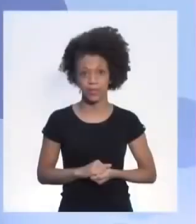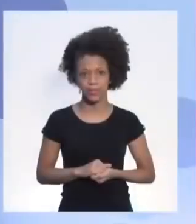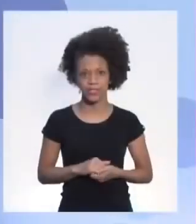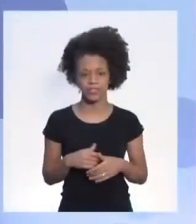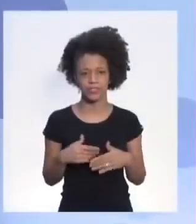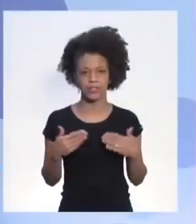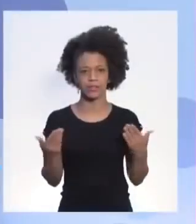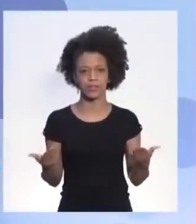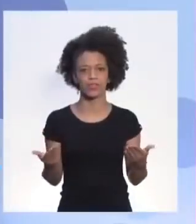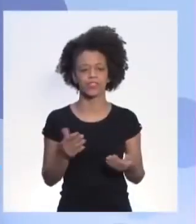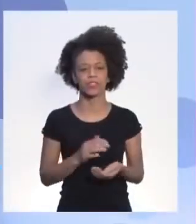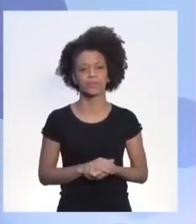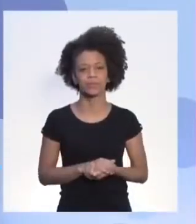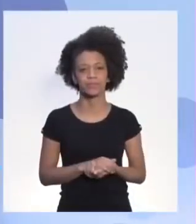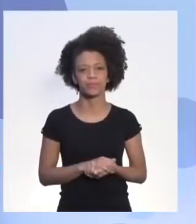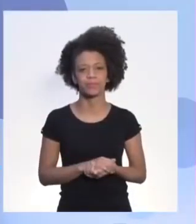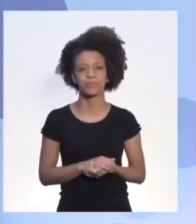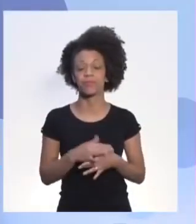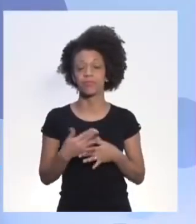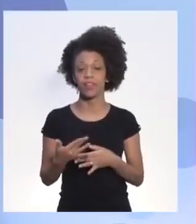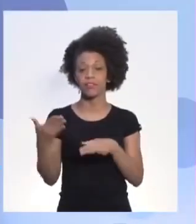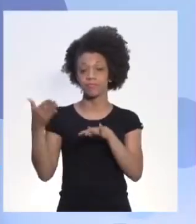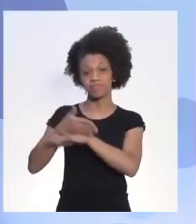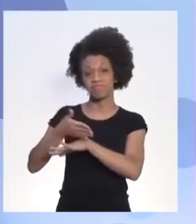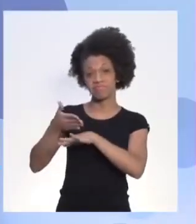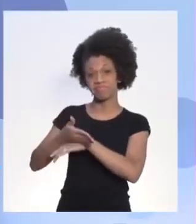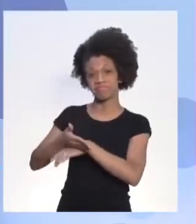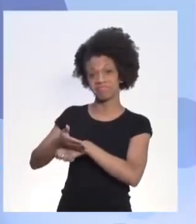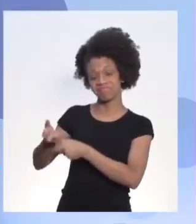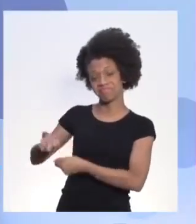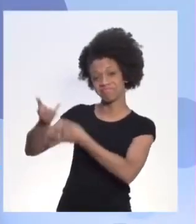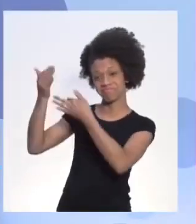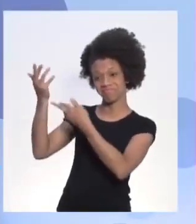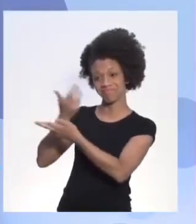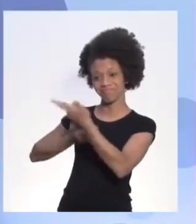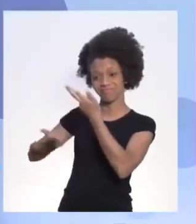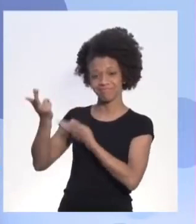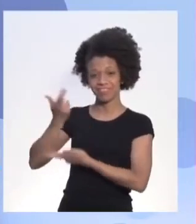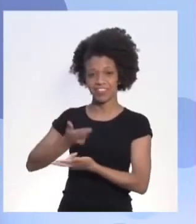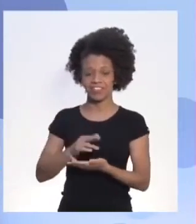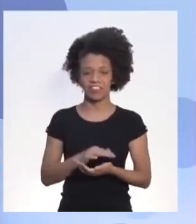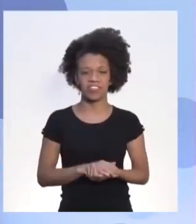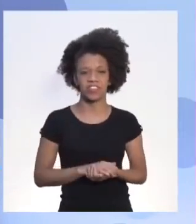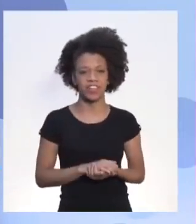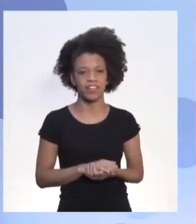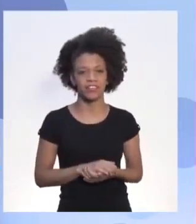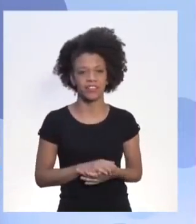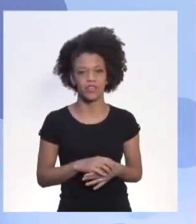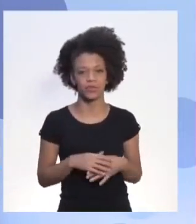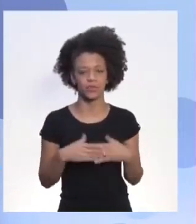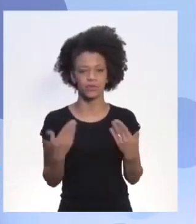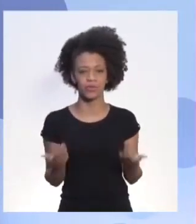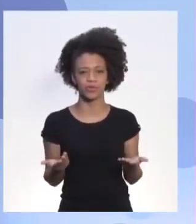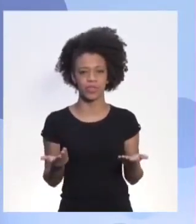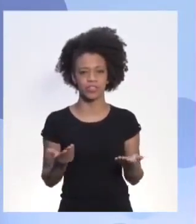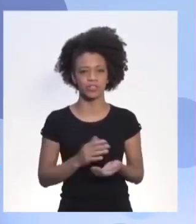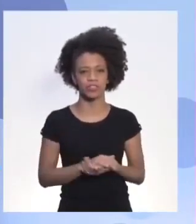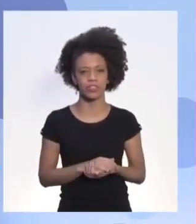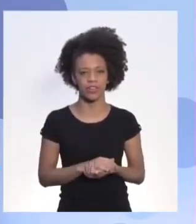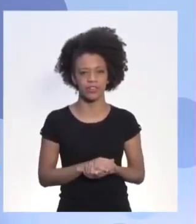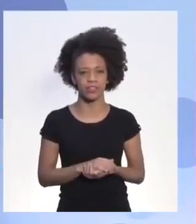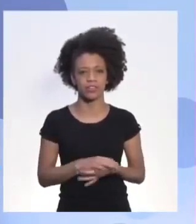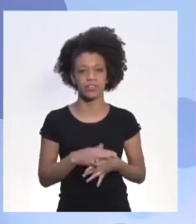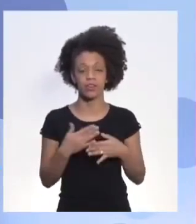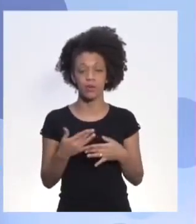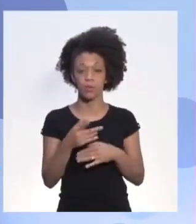Jonas, pessoal interagindo bastante, mandando as respostas, nossos professores também. Tá? Queria fazer um agradecimento aqui ao